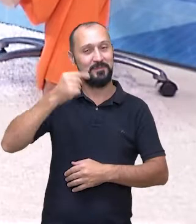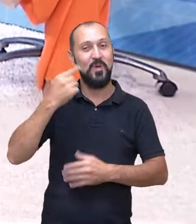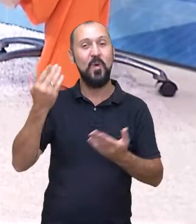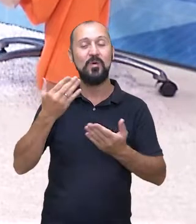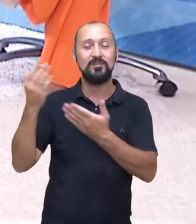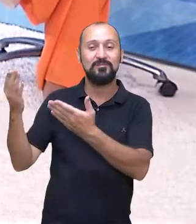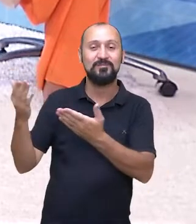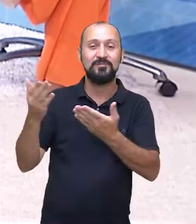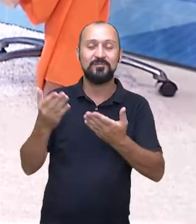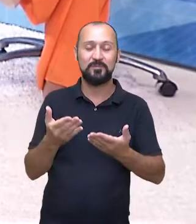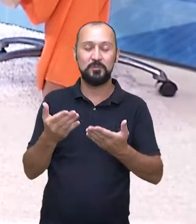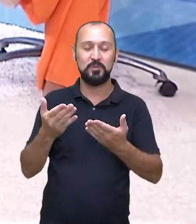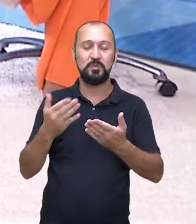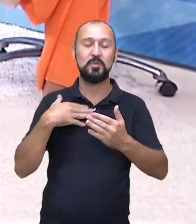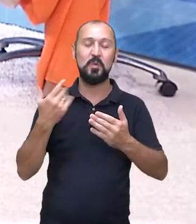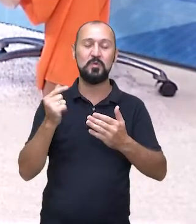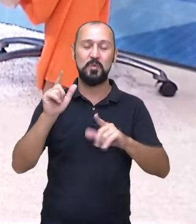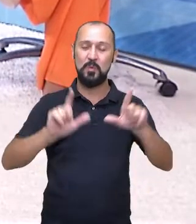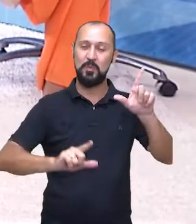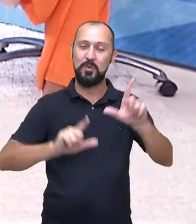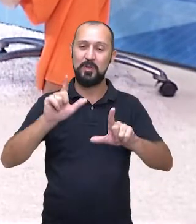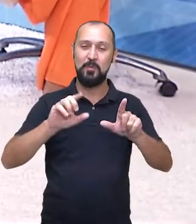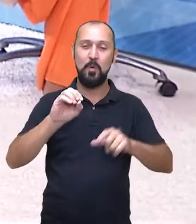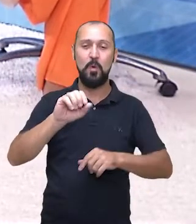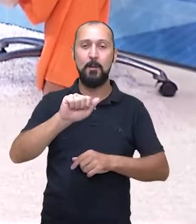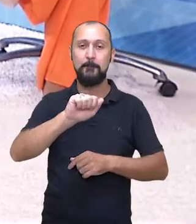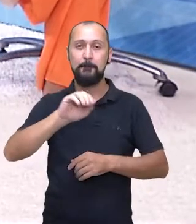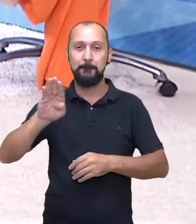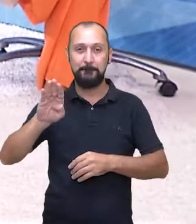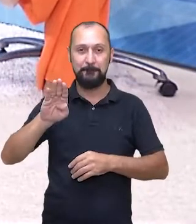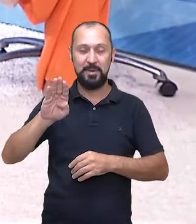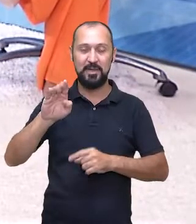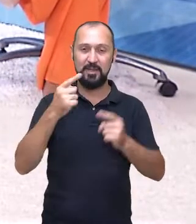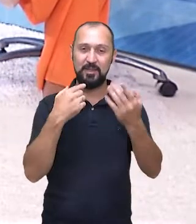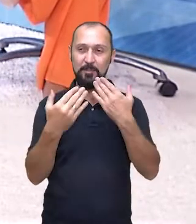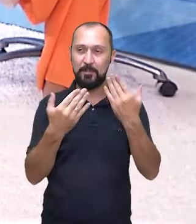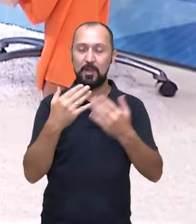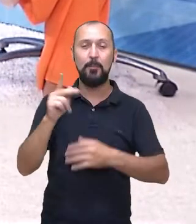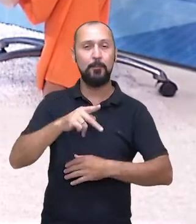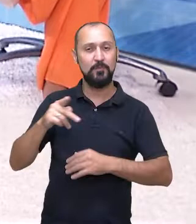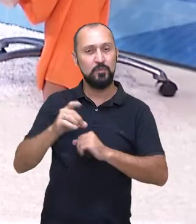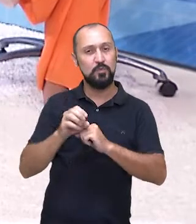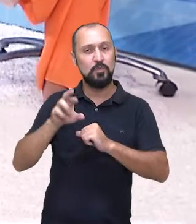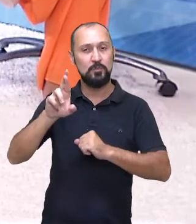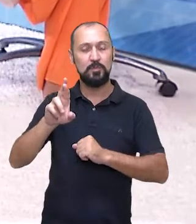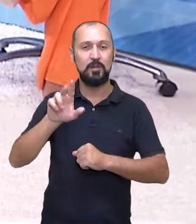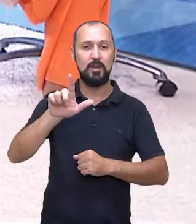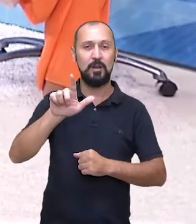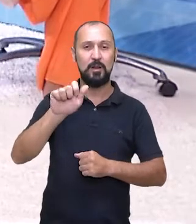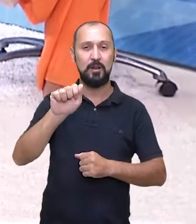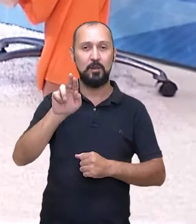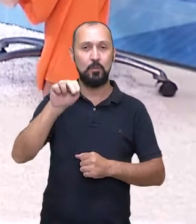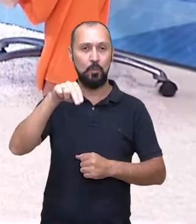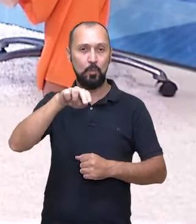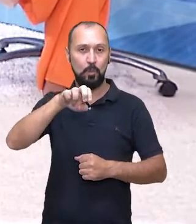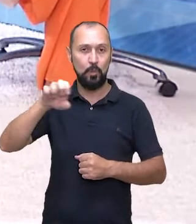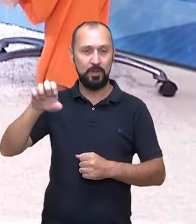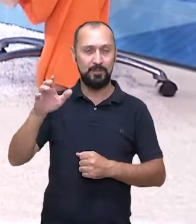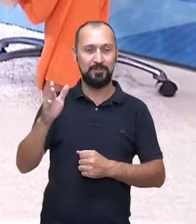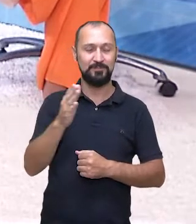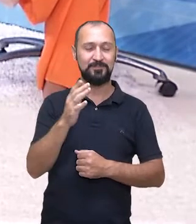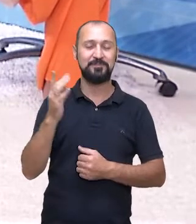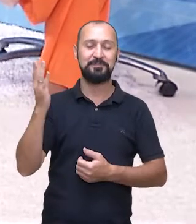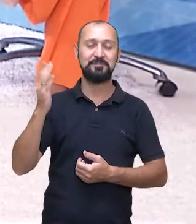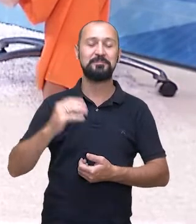advogado hoje eu recebo no programa ou a bem debate a diretora da SMS Professora Doutora Lauane